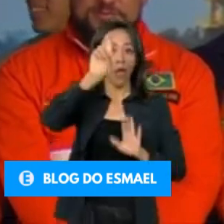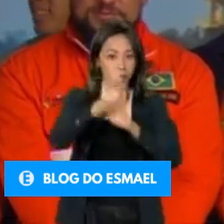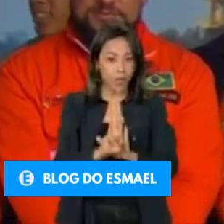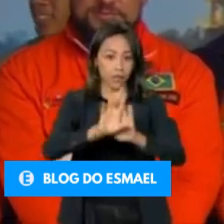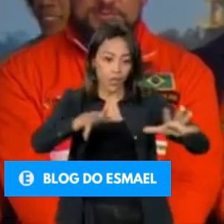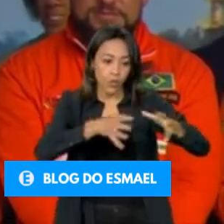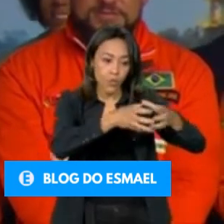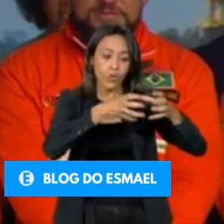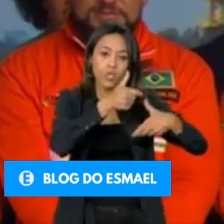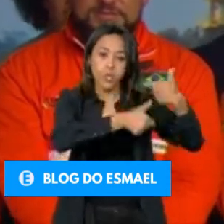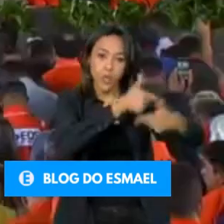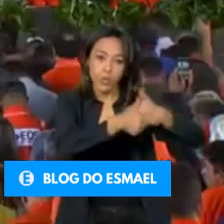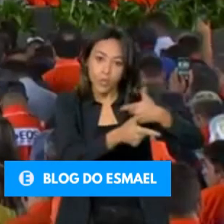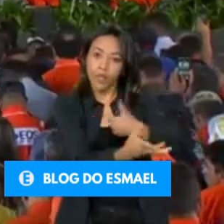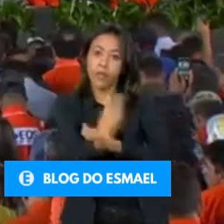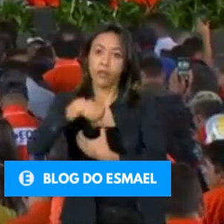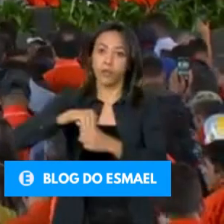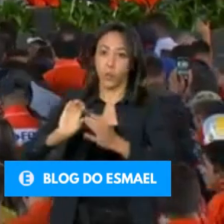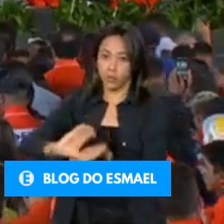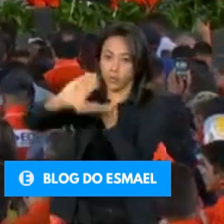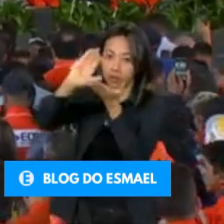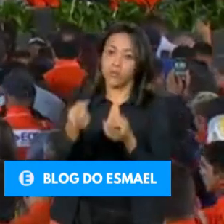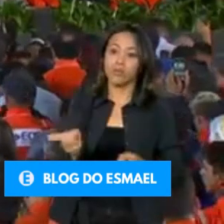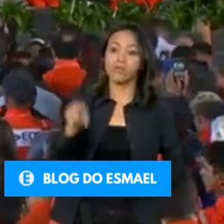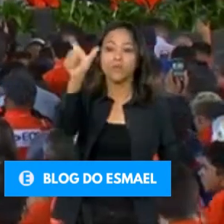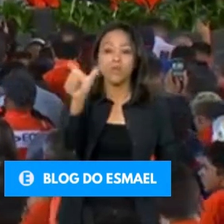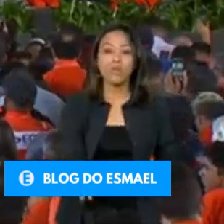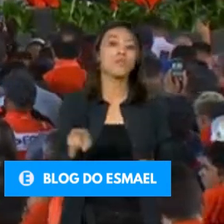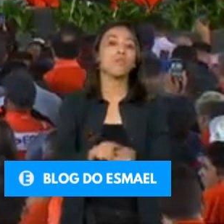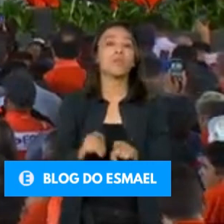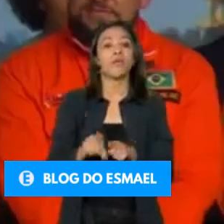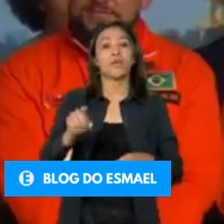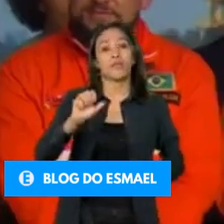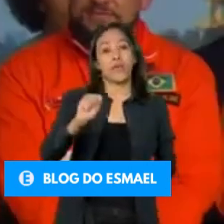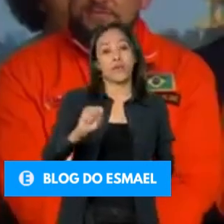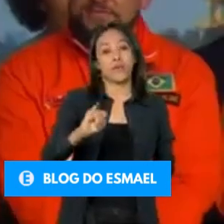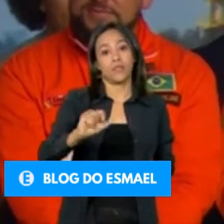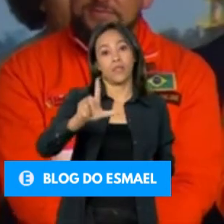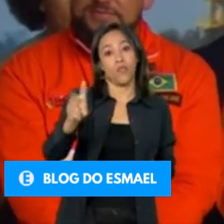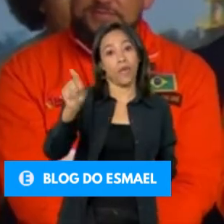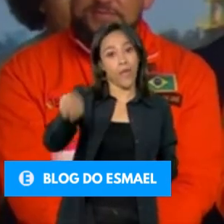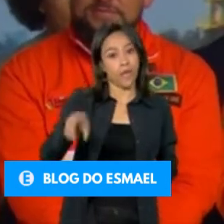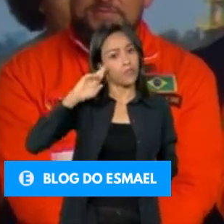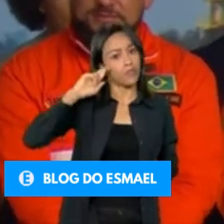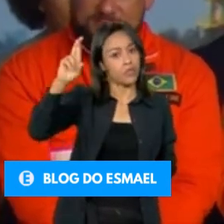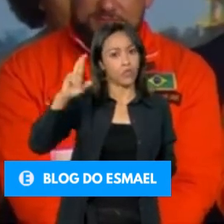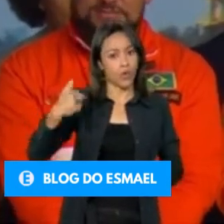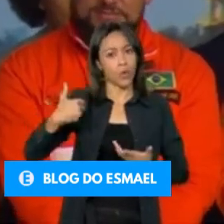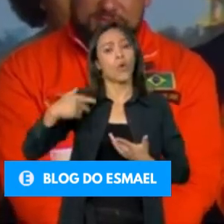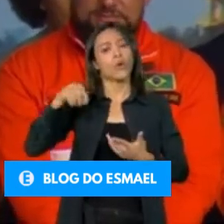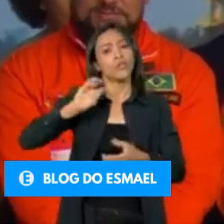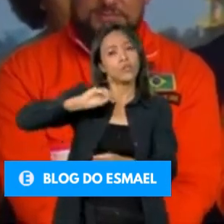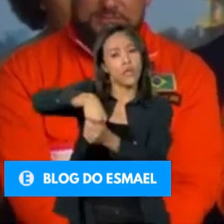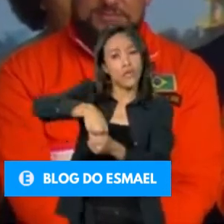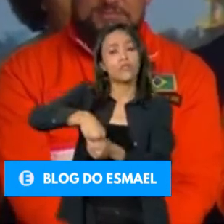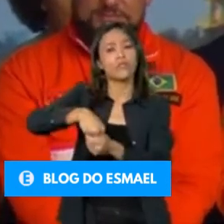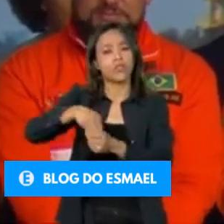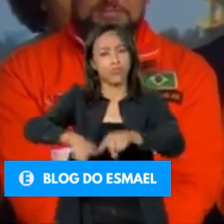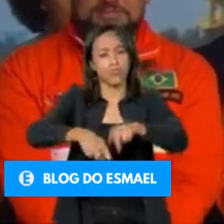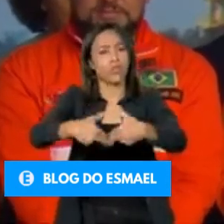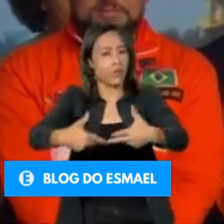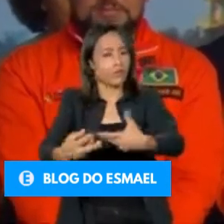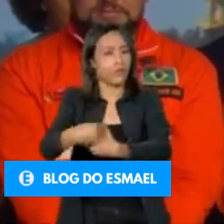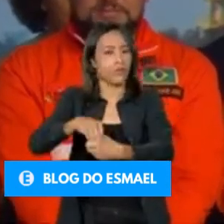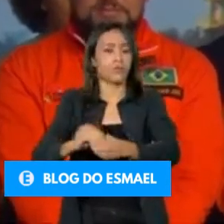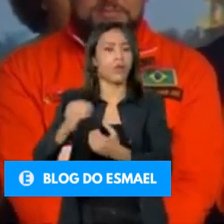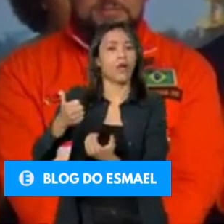da Petrobras. Quero cumprimentar o companheiro Willio França da Silva, diretor de Processos Industriais e Produtos da Petrobras. Quero cumprimentar